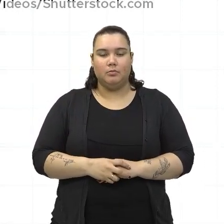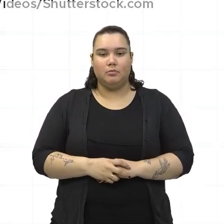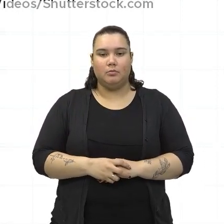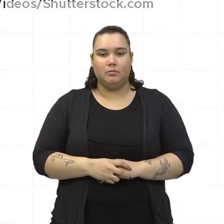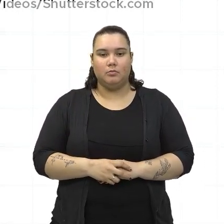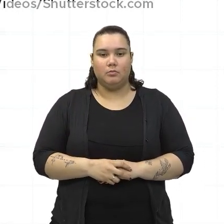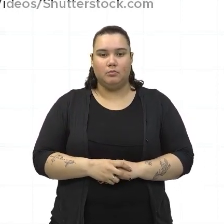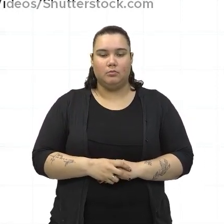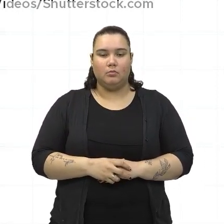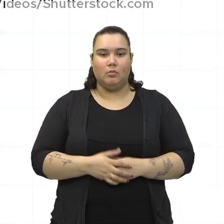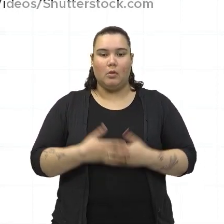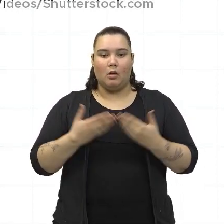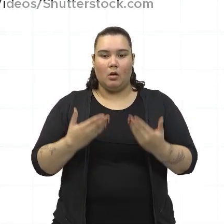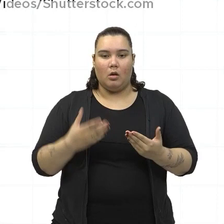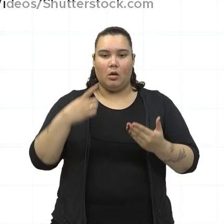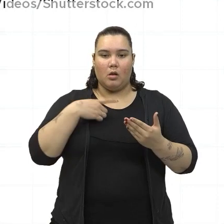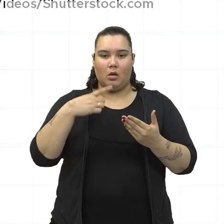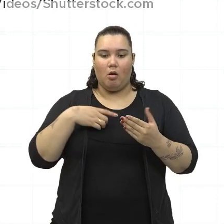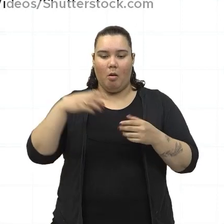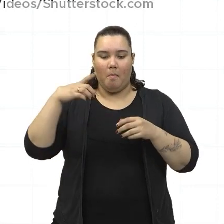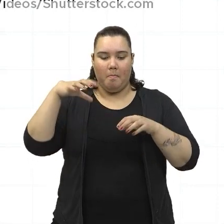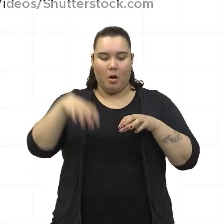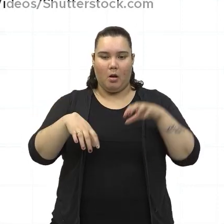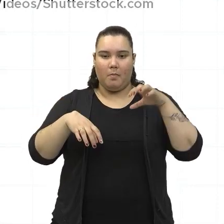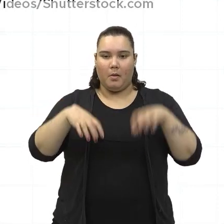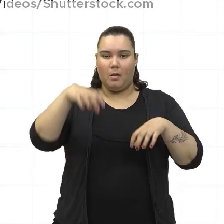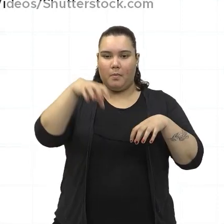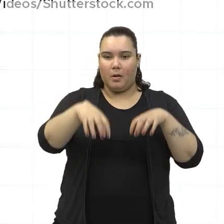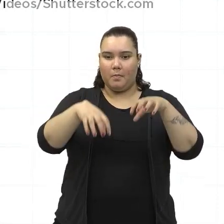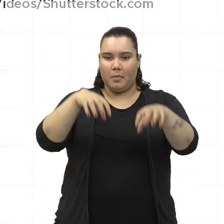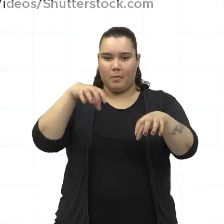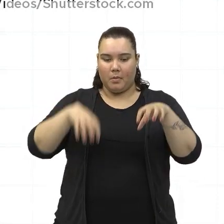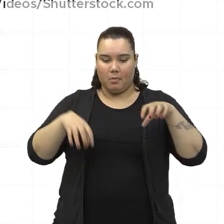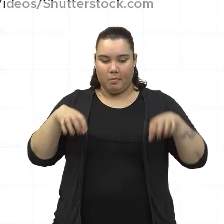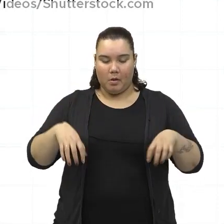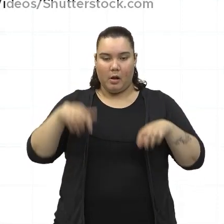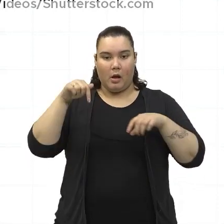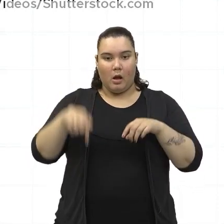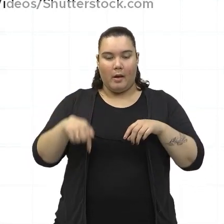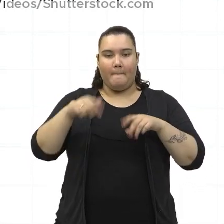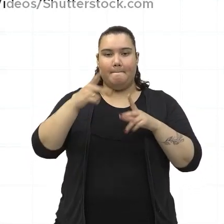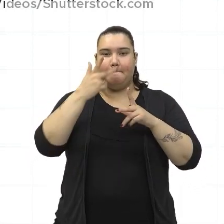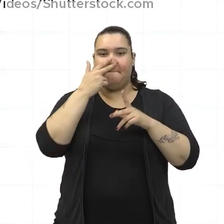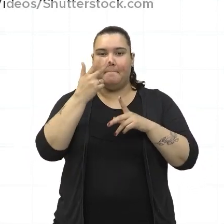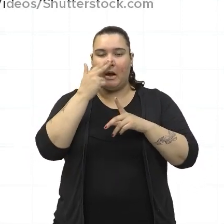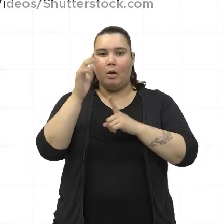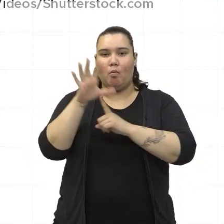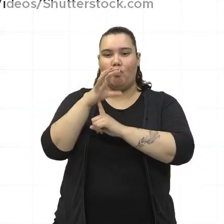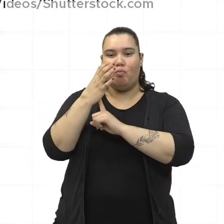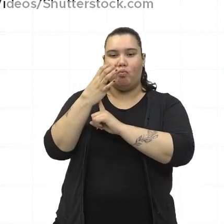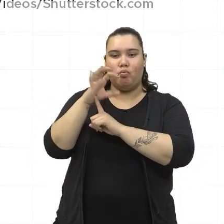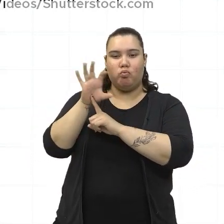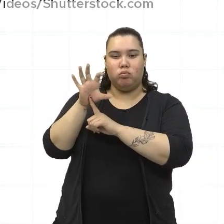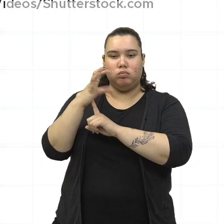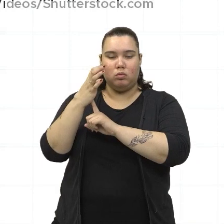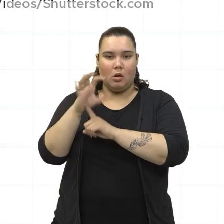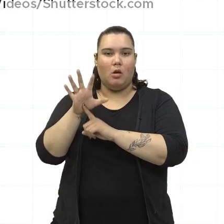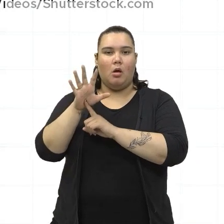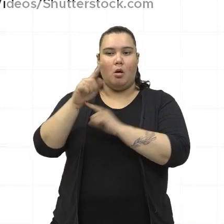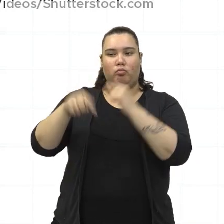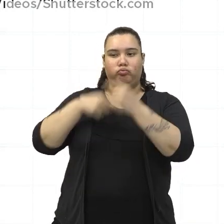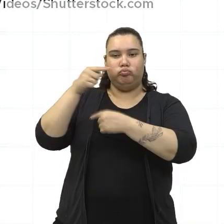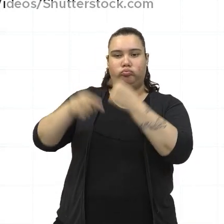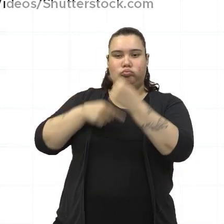só, foram instalados aí os aerogeradores e eles vão movimentar essas hélices, como se fossem grandes ventiladores